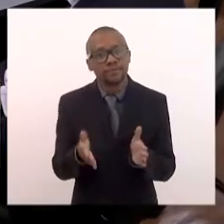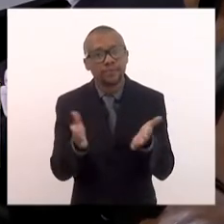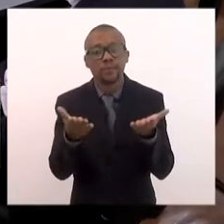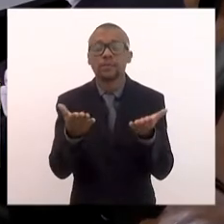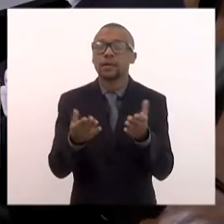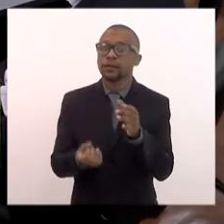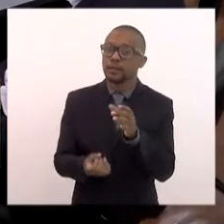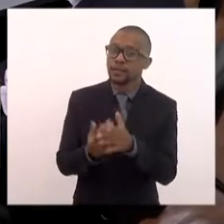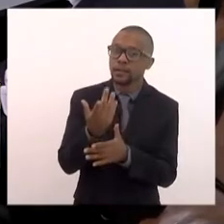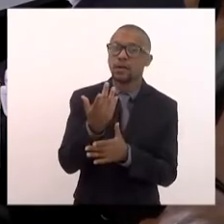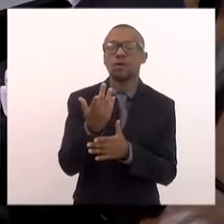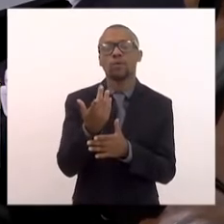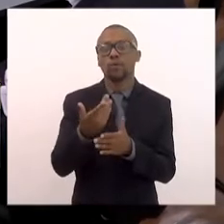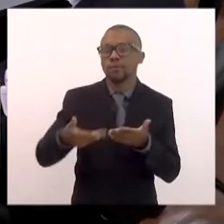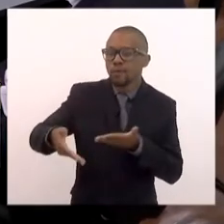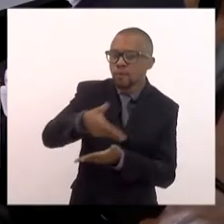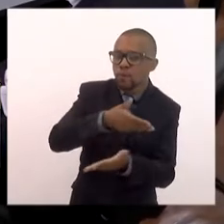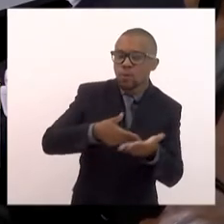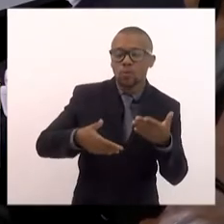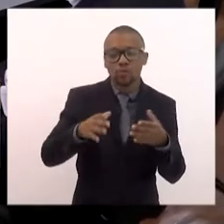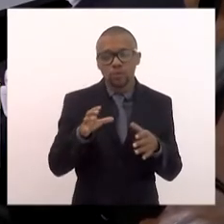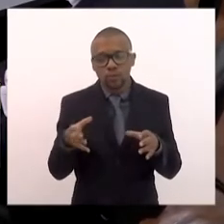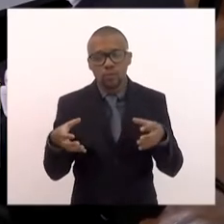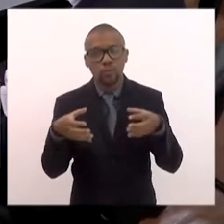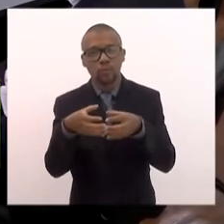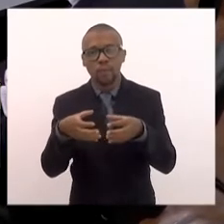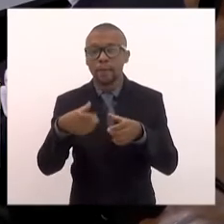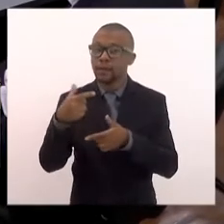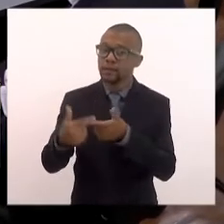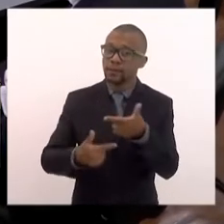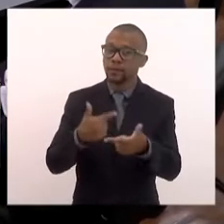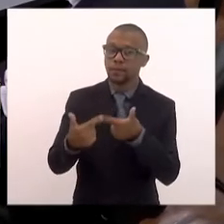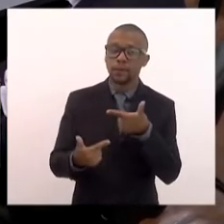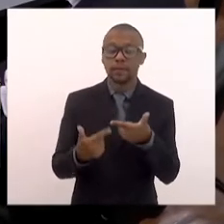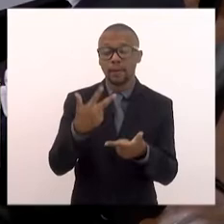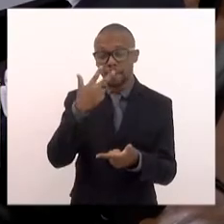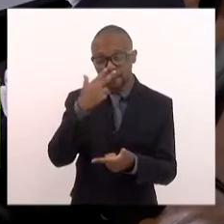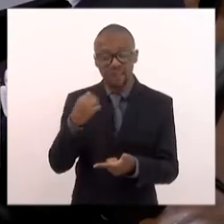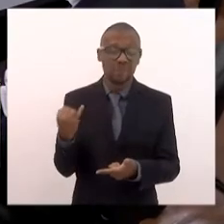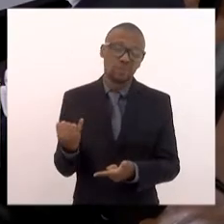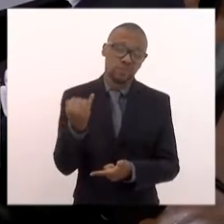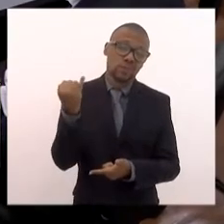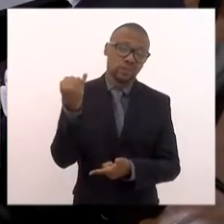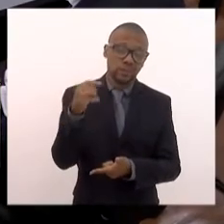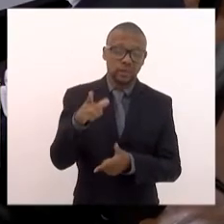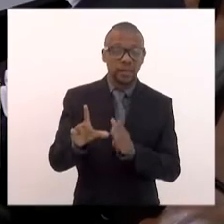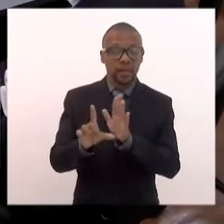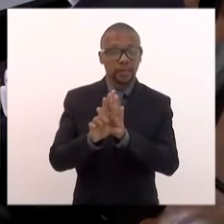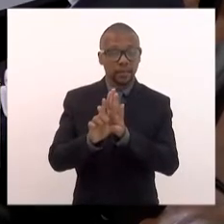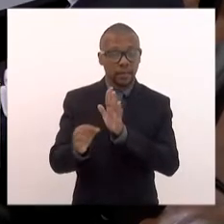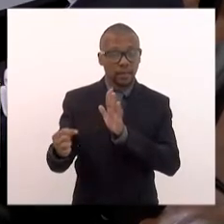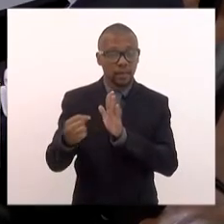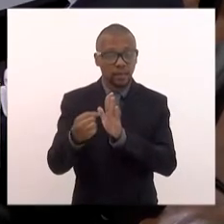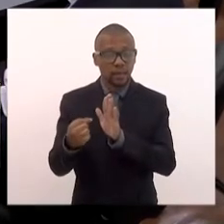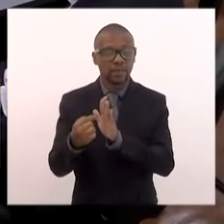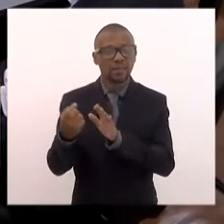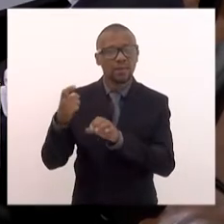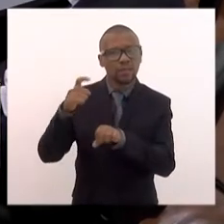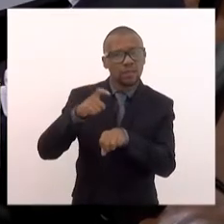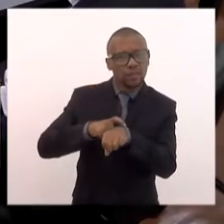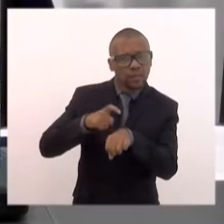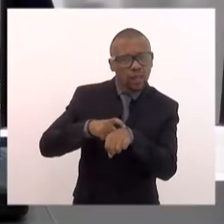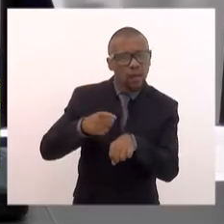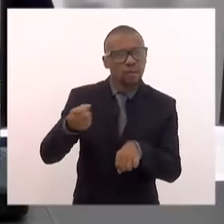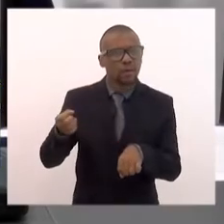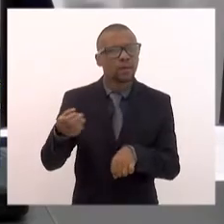fortalecimento de cooperativas de trabalho. Me parece muito importante também, essa é uma lei um pouco mais antiga, já de